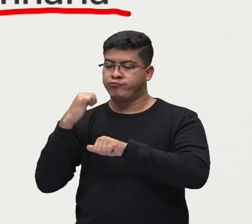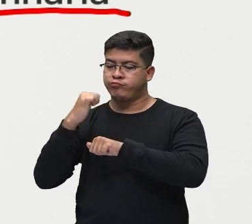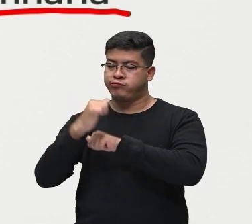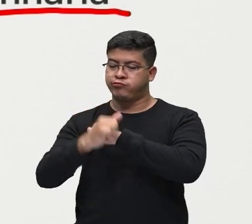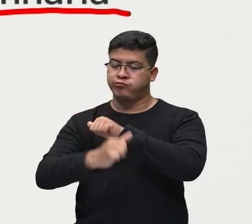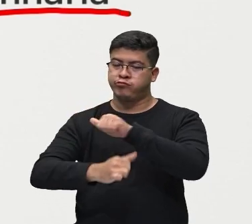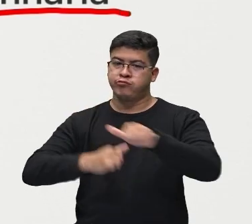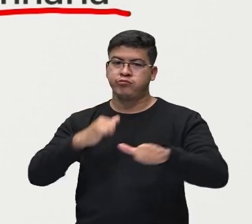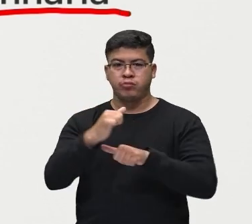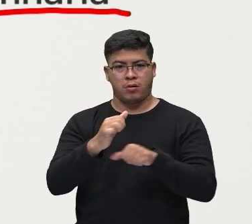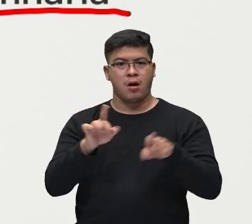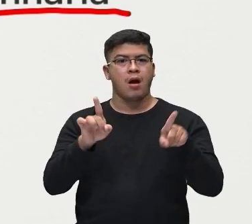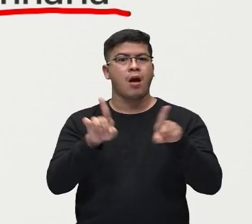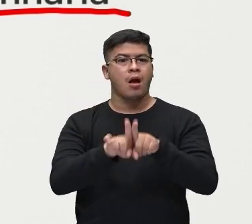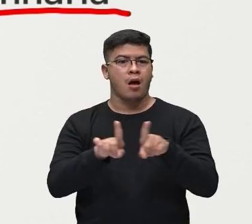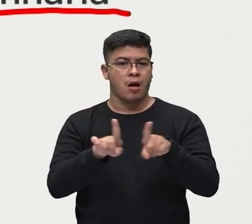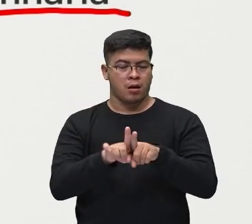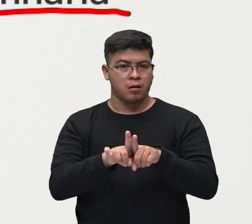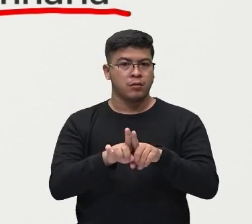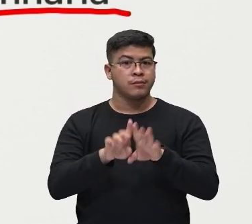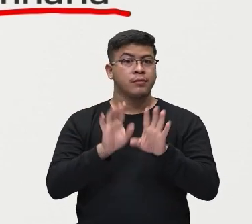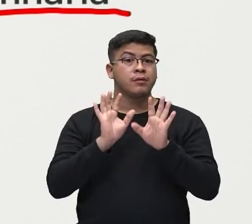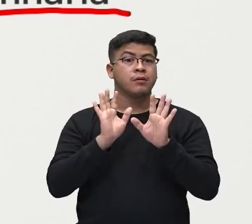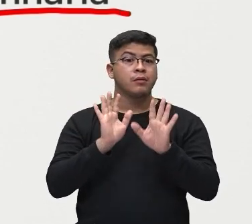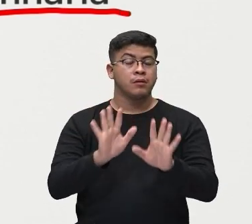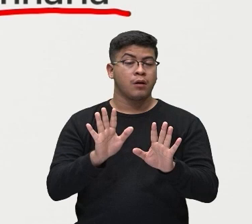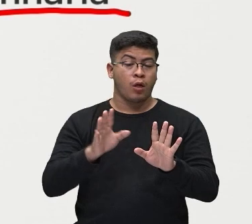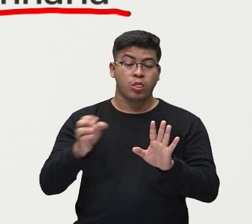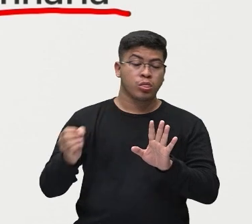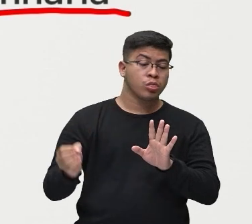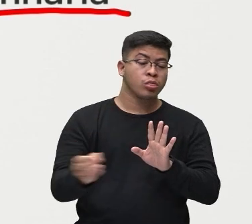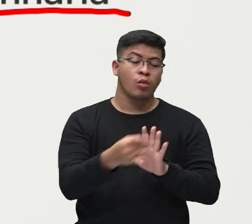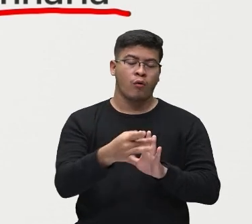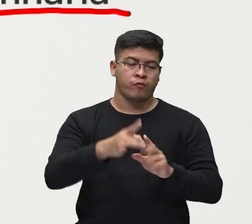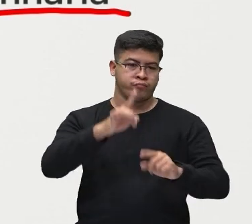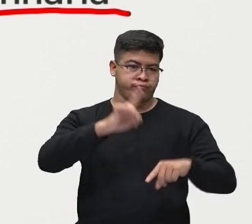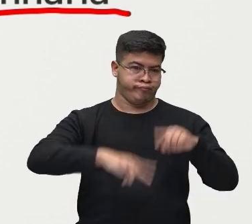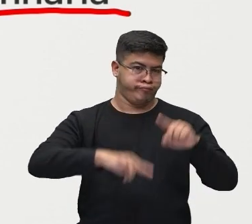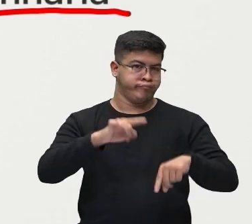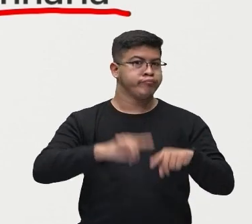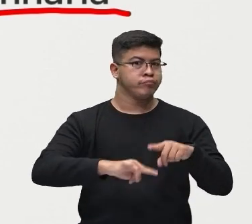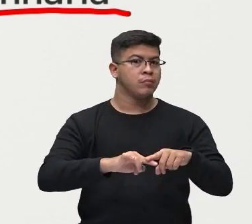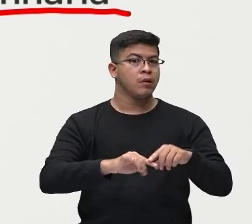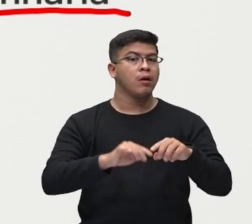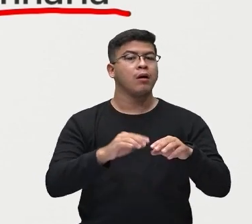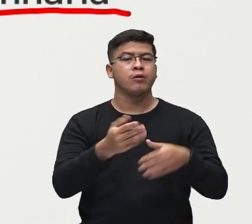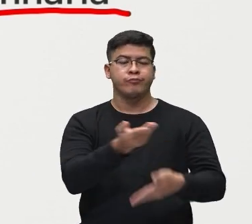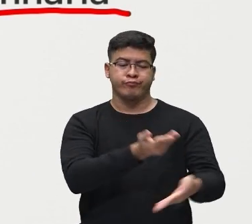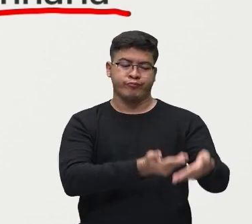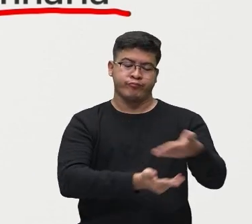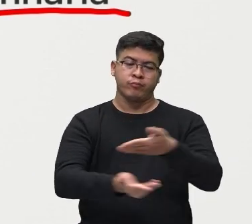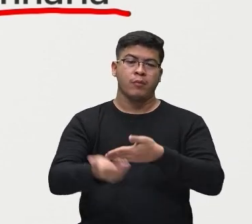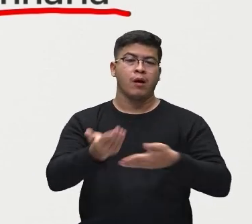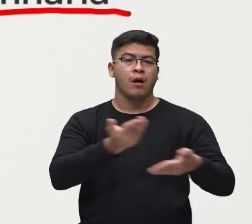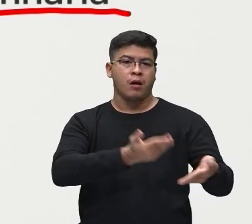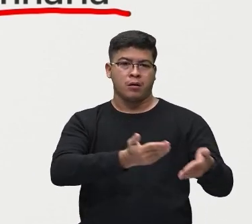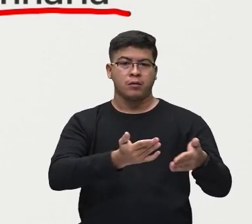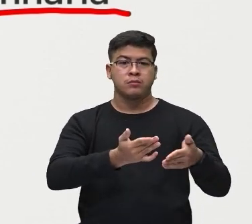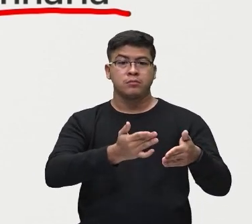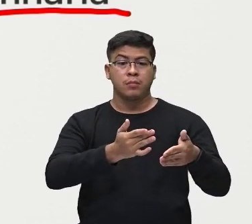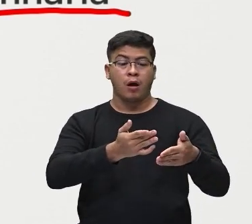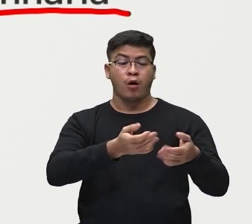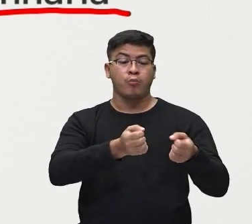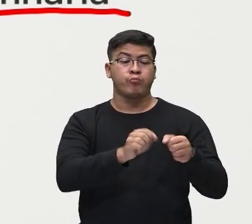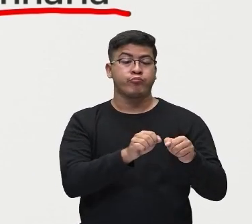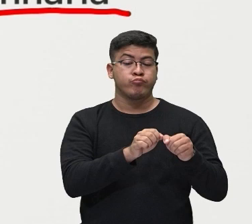os processos de fabricação de novos materiais envolvem bastante a